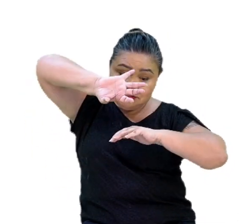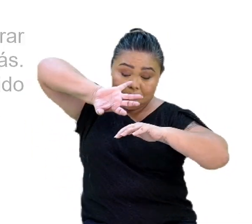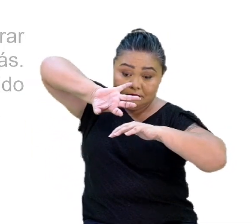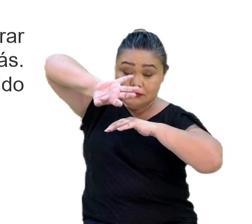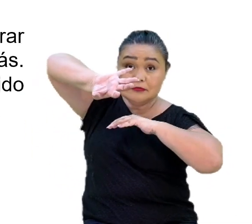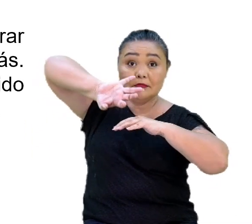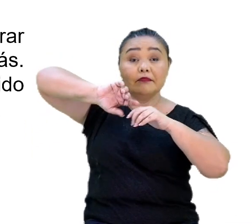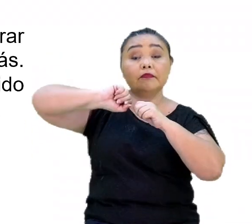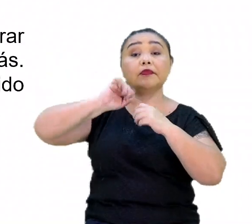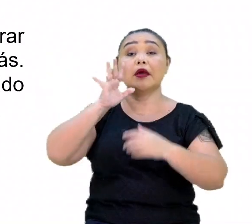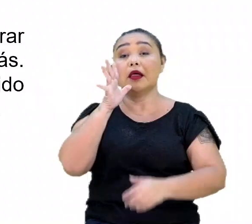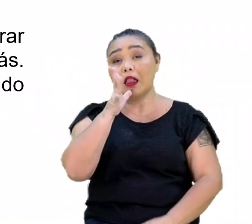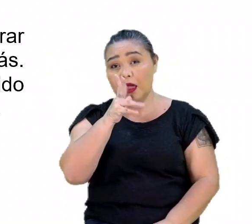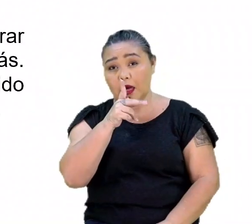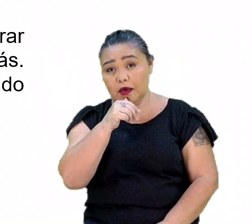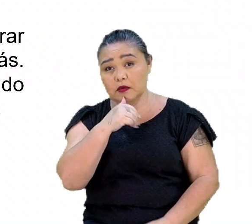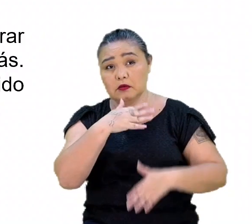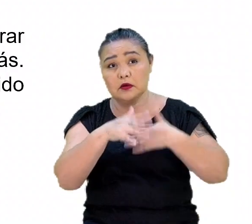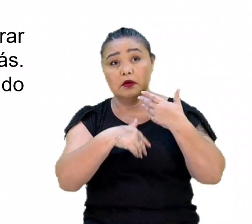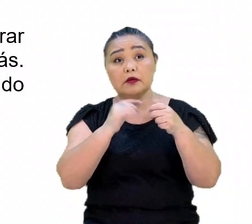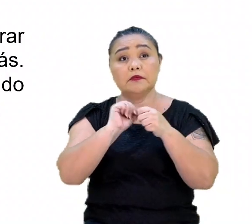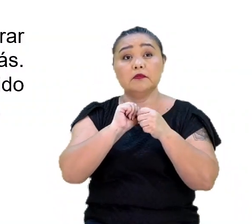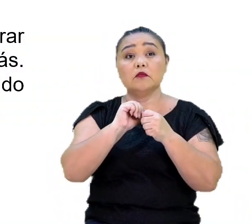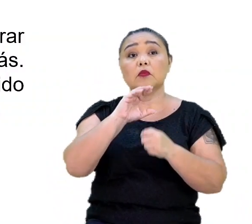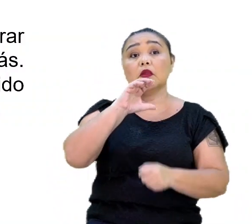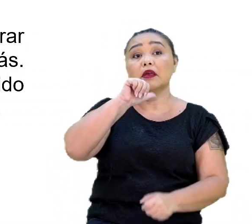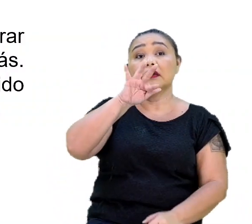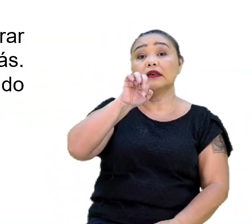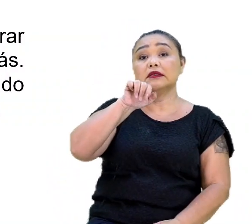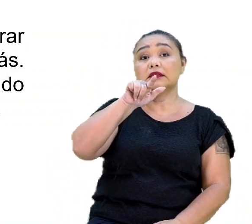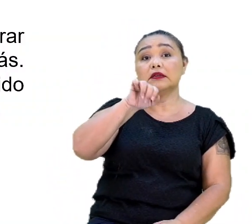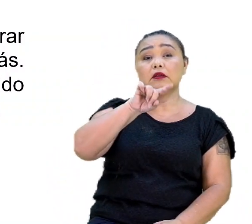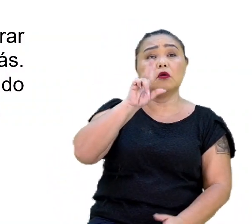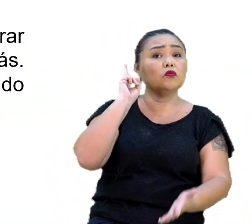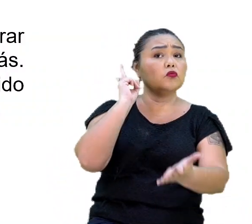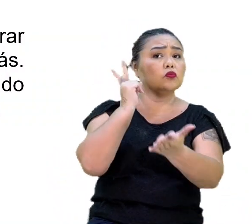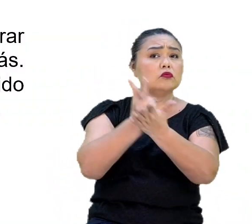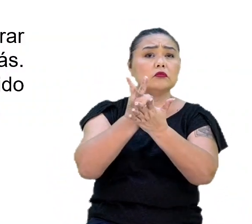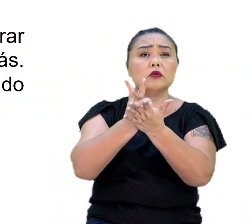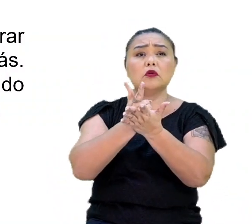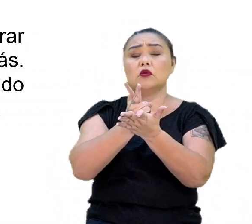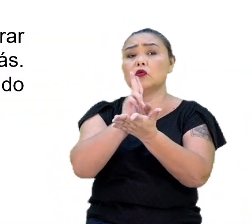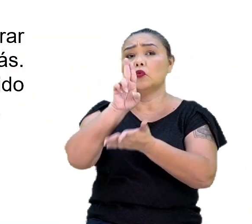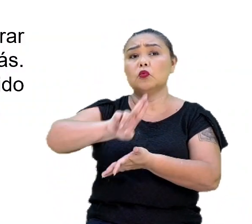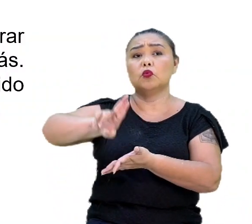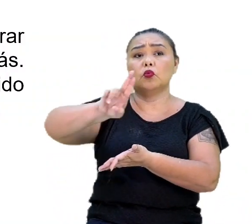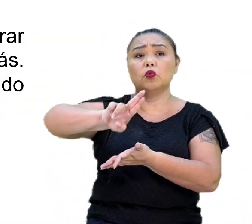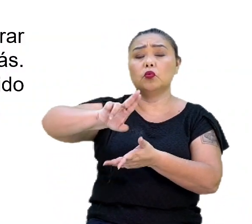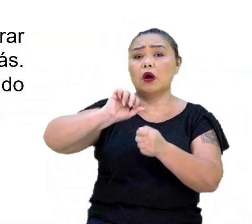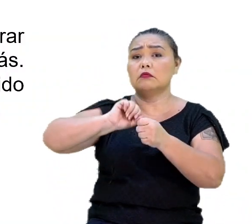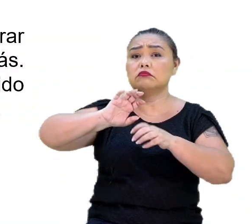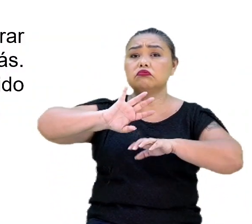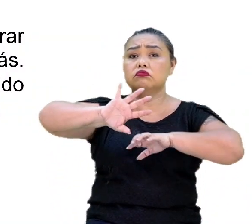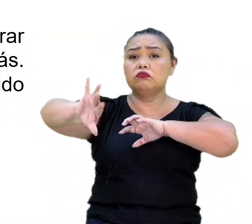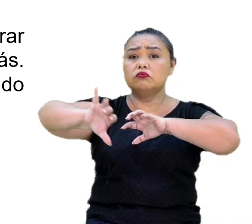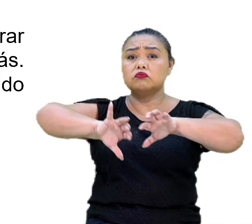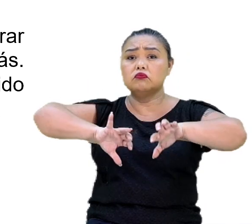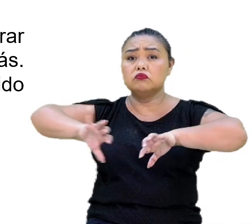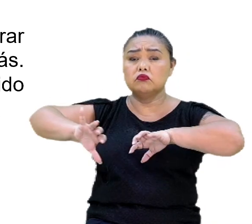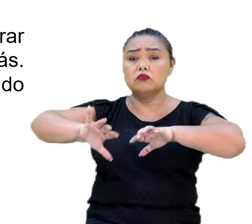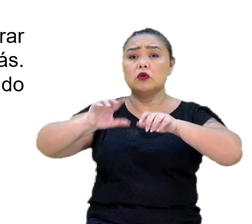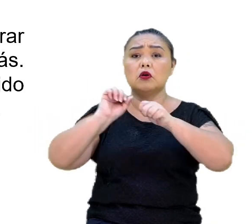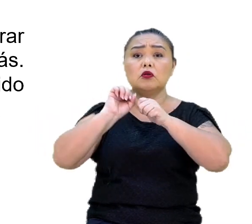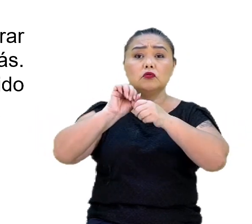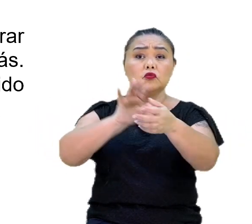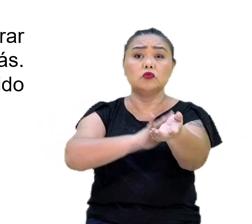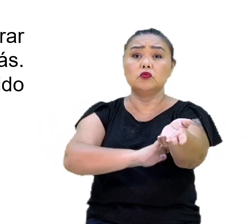um pouco lento. Daí, a gente tem a centrifugação, que é o mesmo que utiliza-se para fazer a separação do soro do